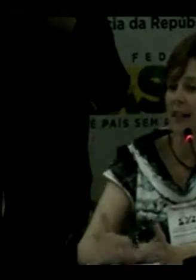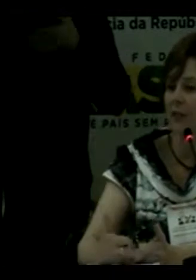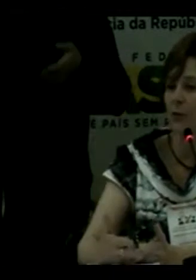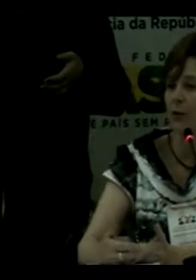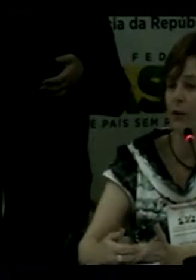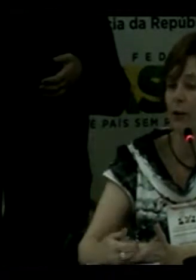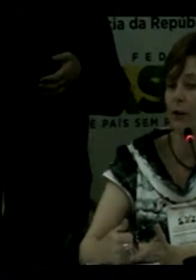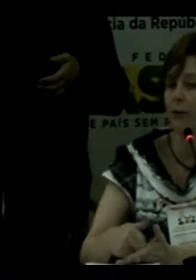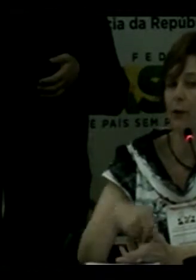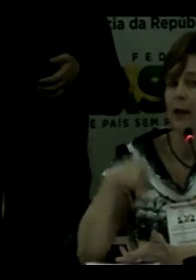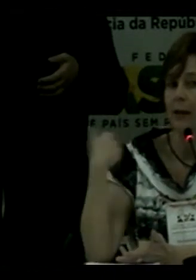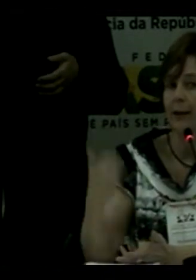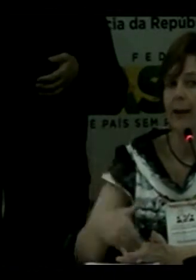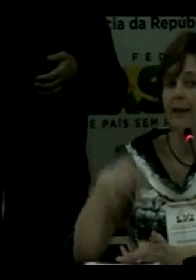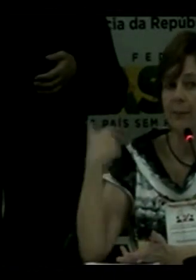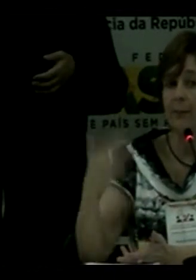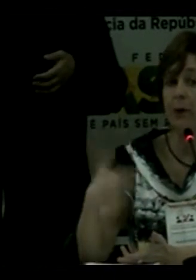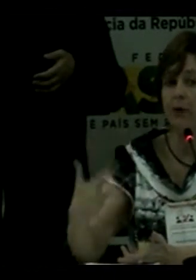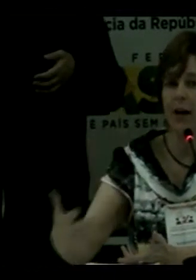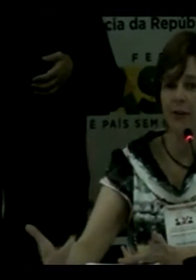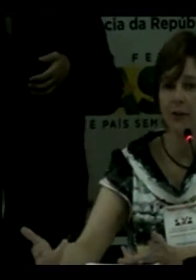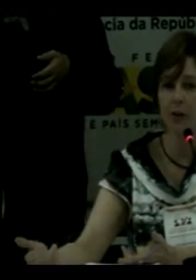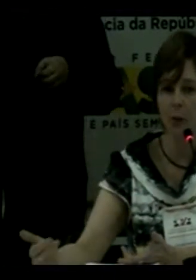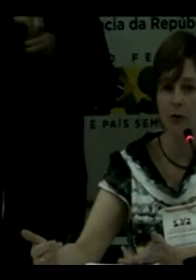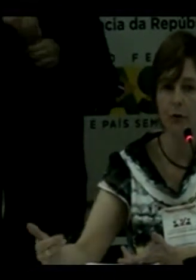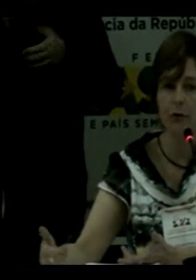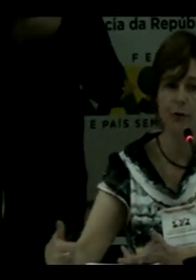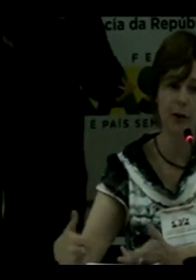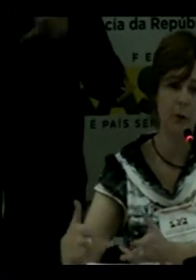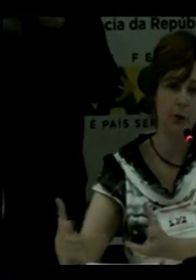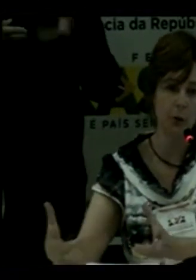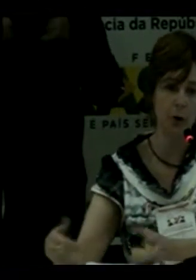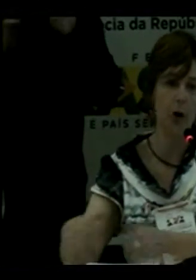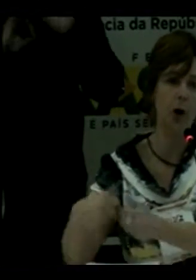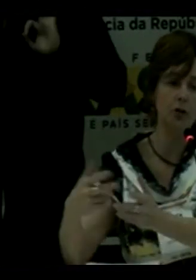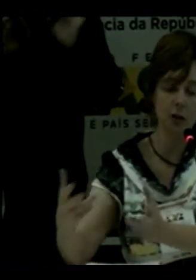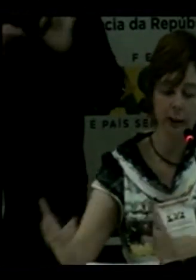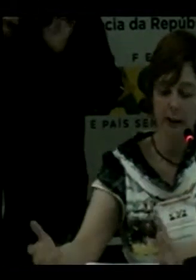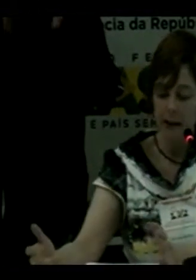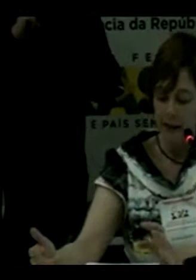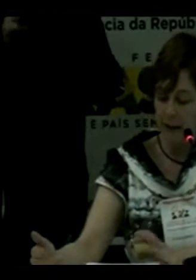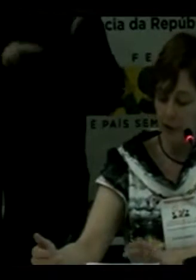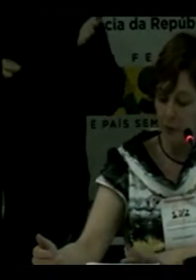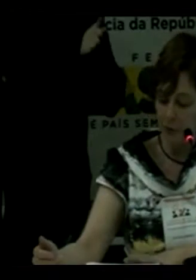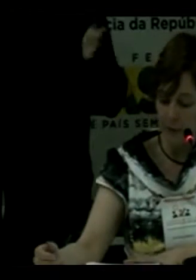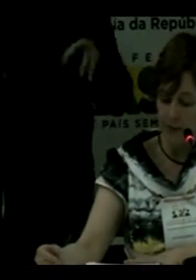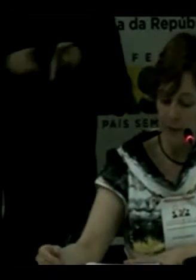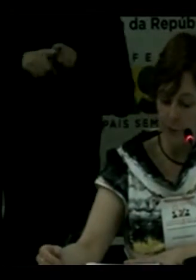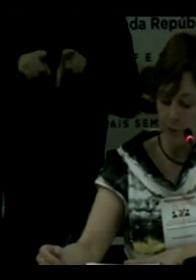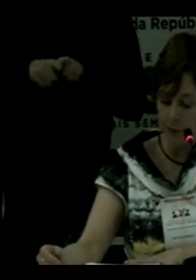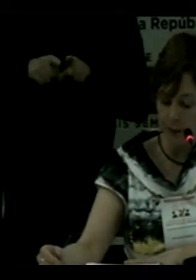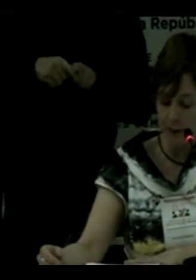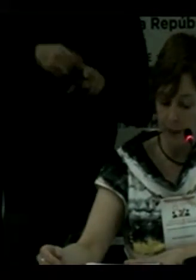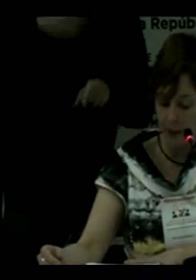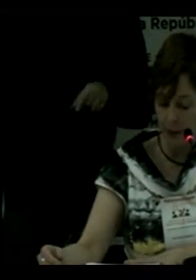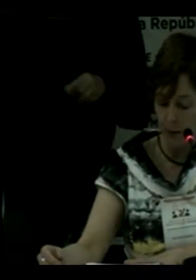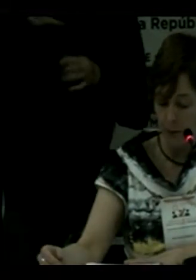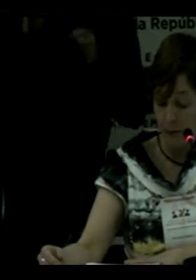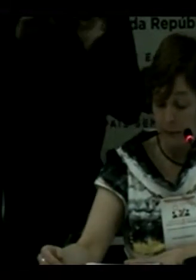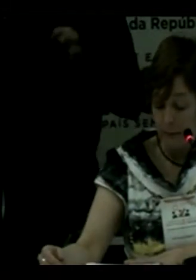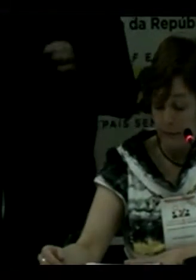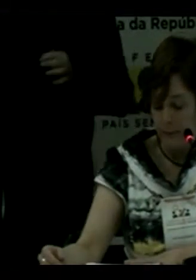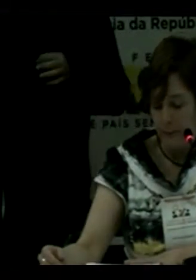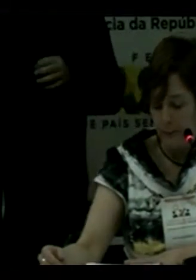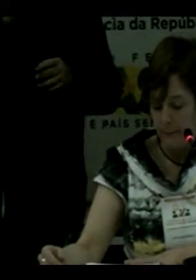que eles estejam envolvidos nesse processo da construção metodológica e de concepção do Sistema